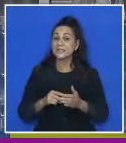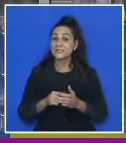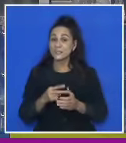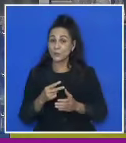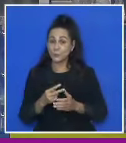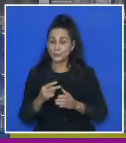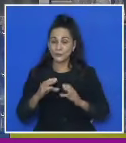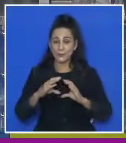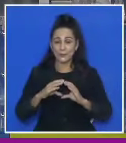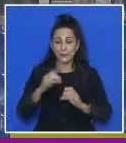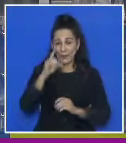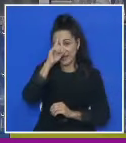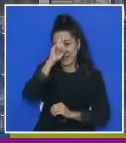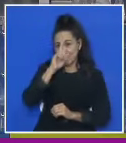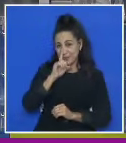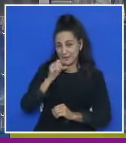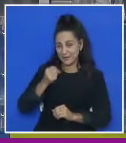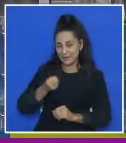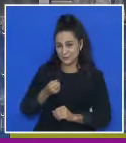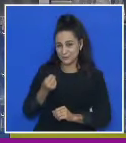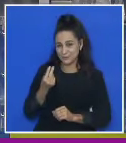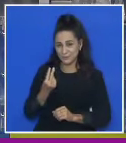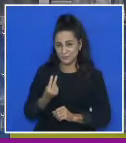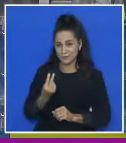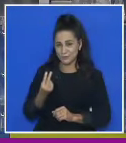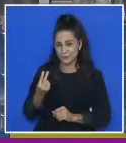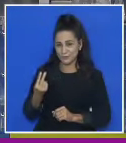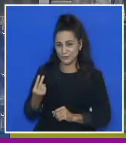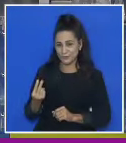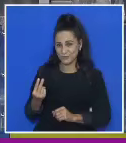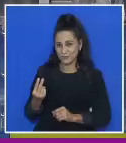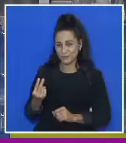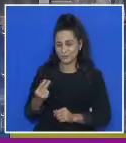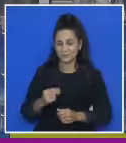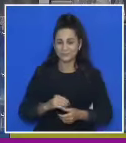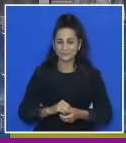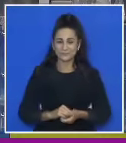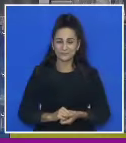Segunda bola. Bola amarela, número 22.